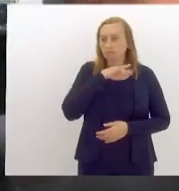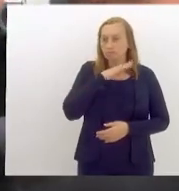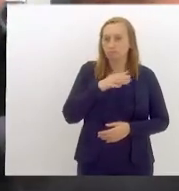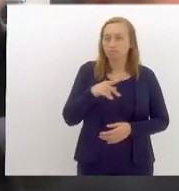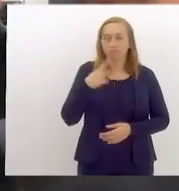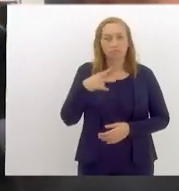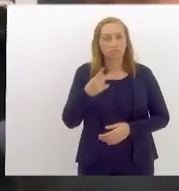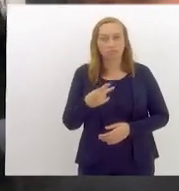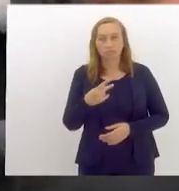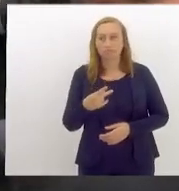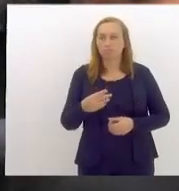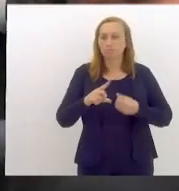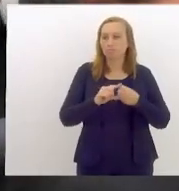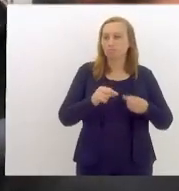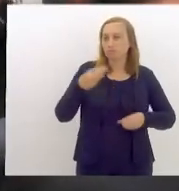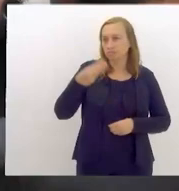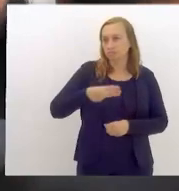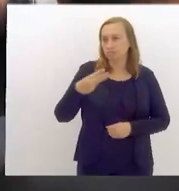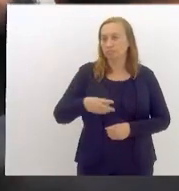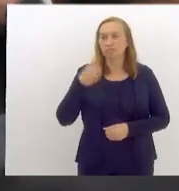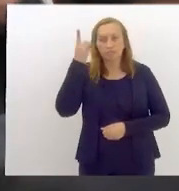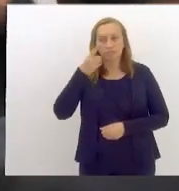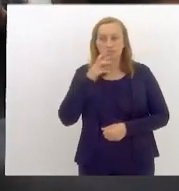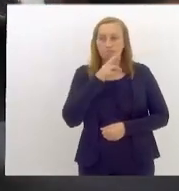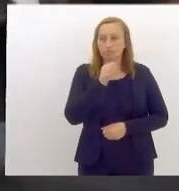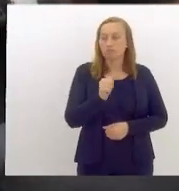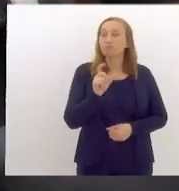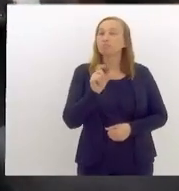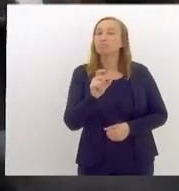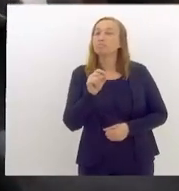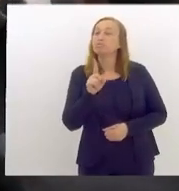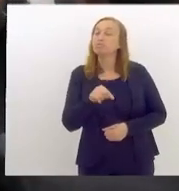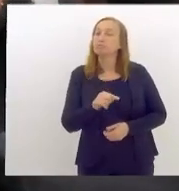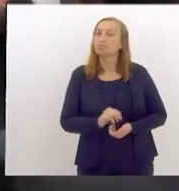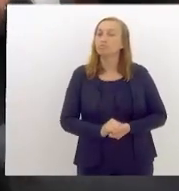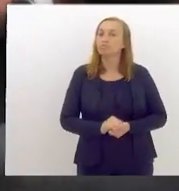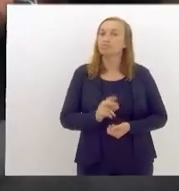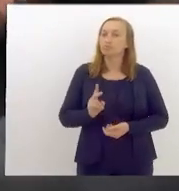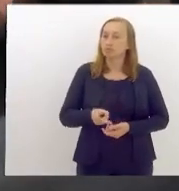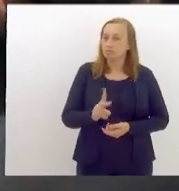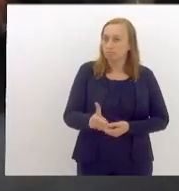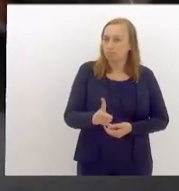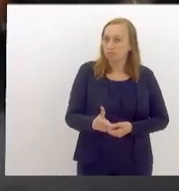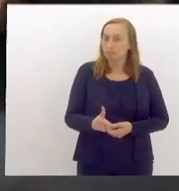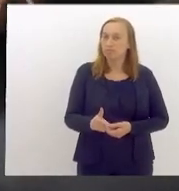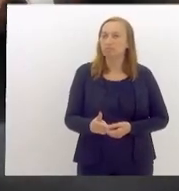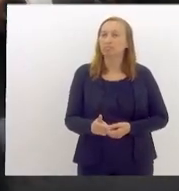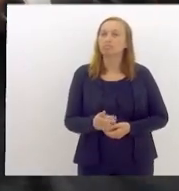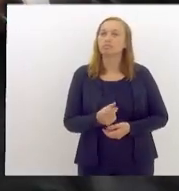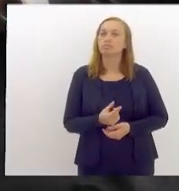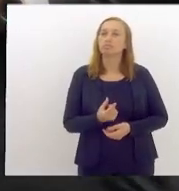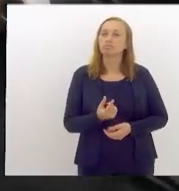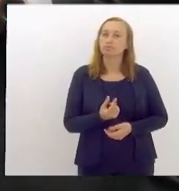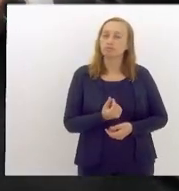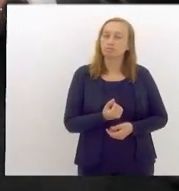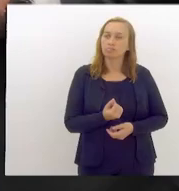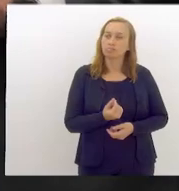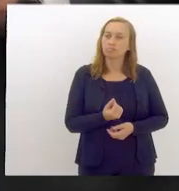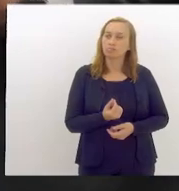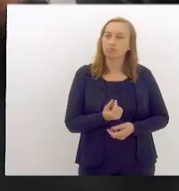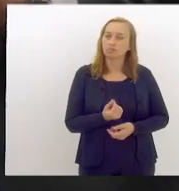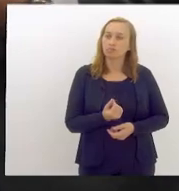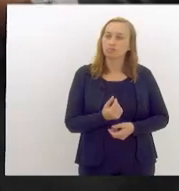e o que é que diz o Artigo terceiro sempre que a receita corrente líquida do